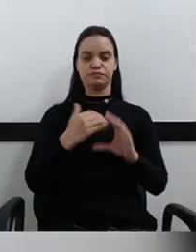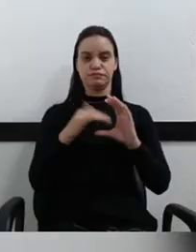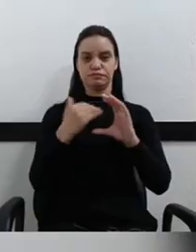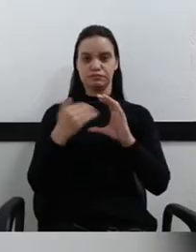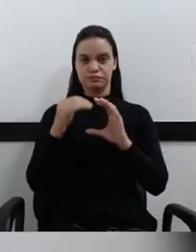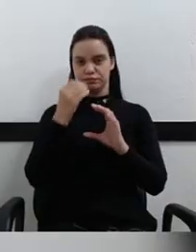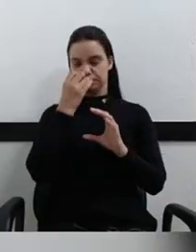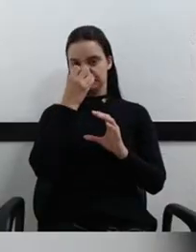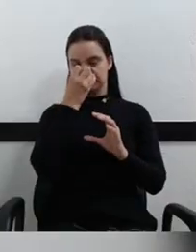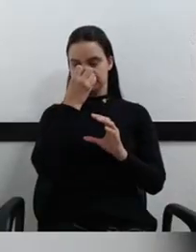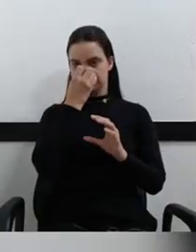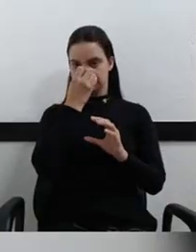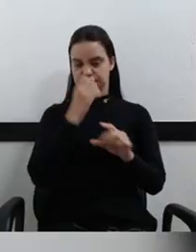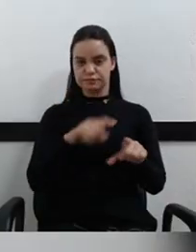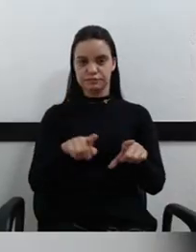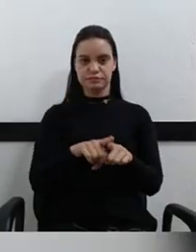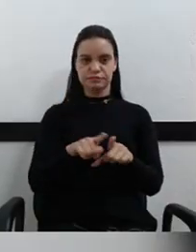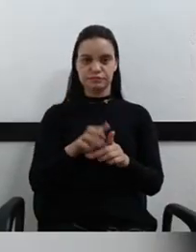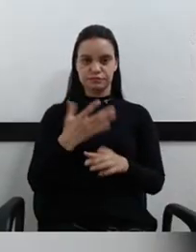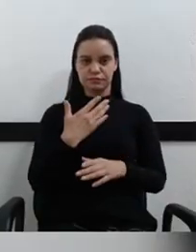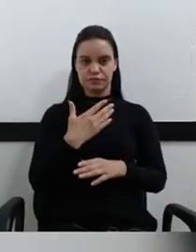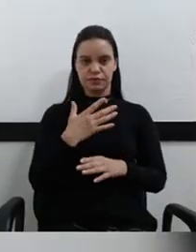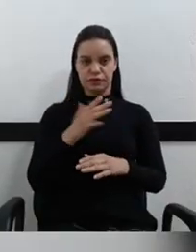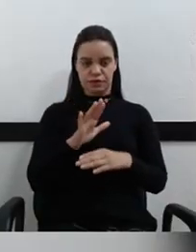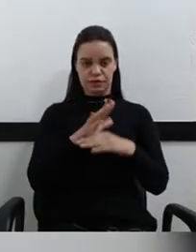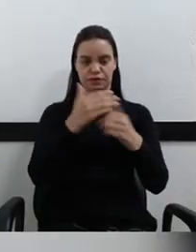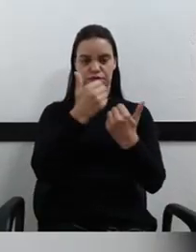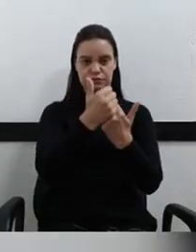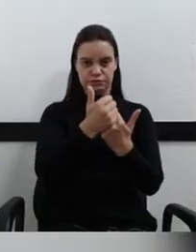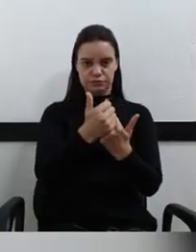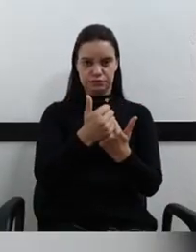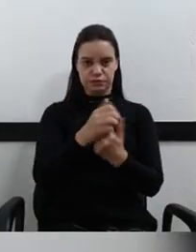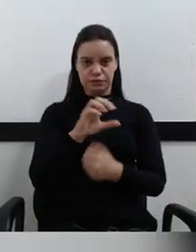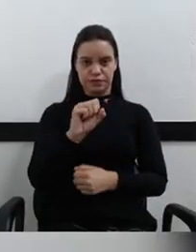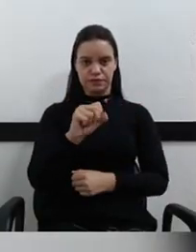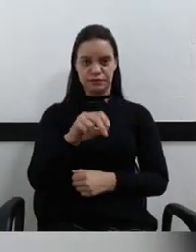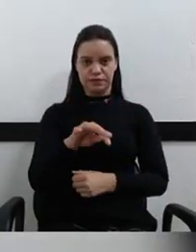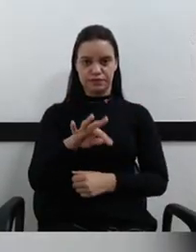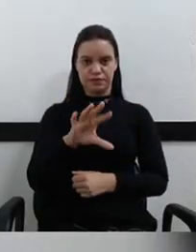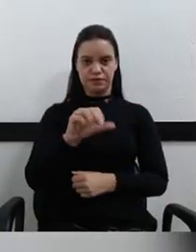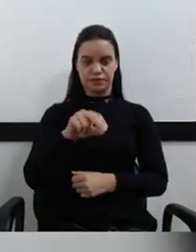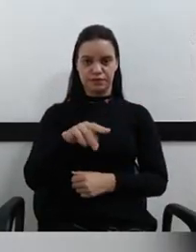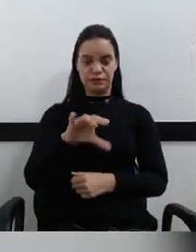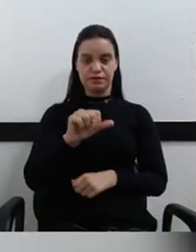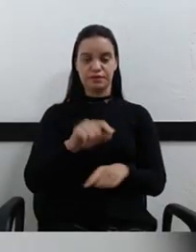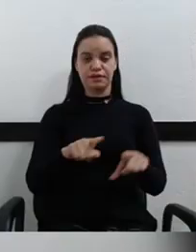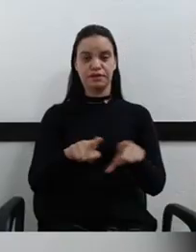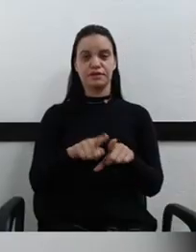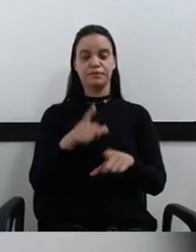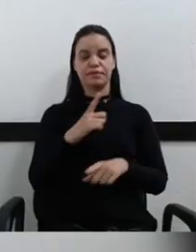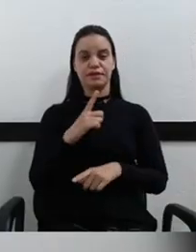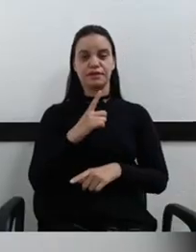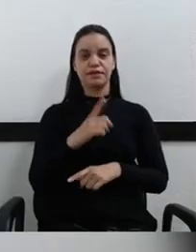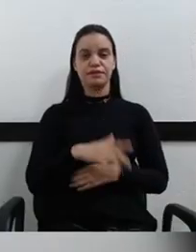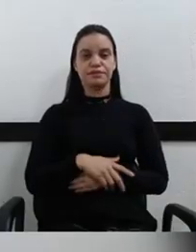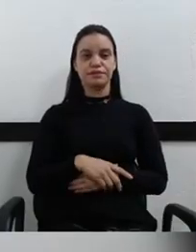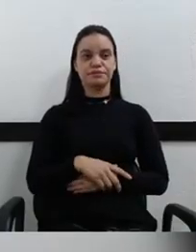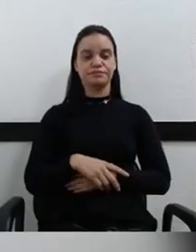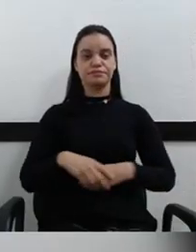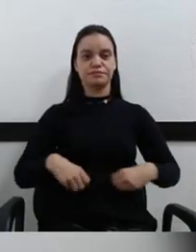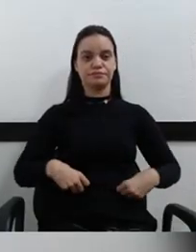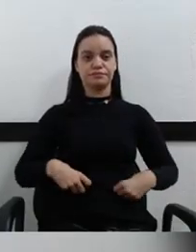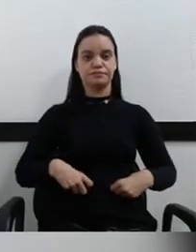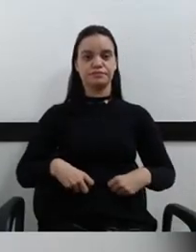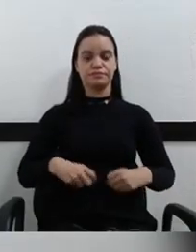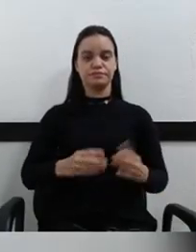conceito suficiente, assim como a coordenadora auxiliar da unidade de Santana. Houve também uma